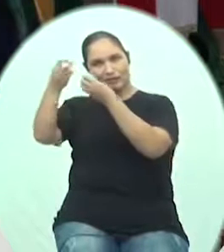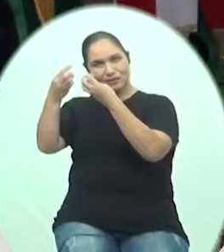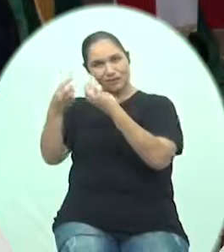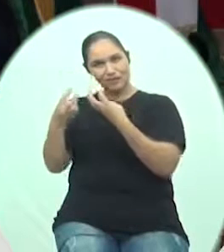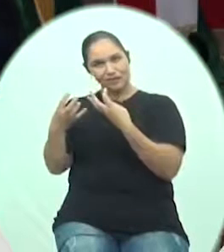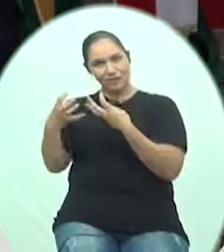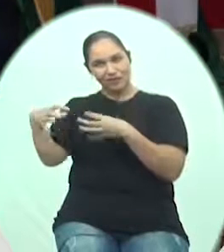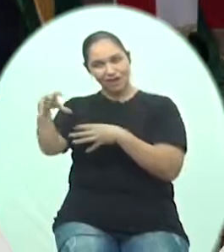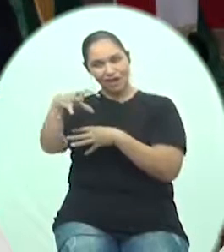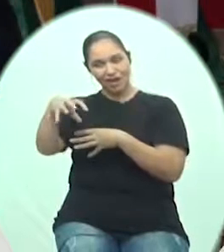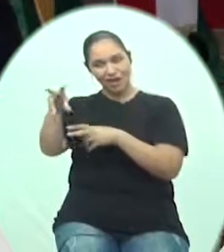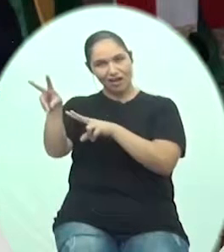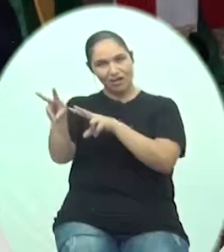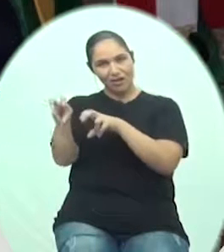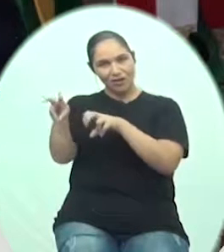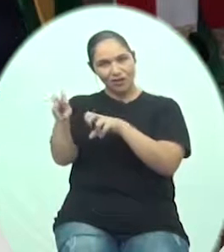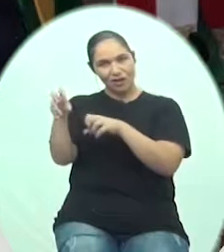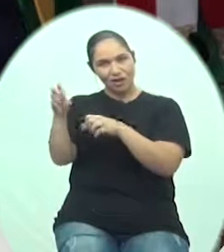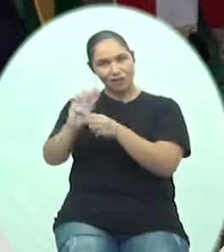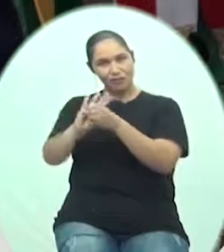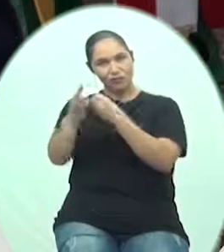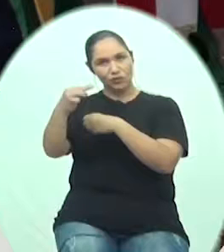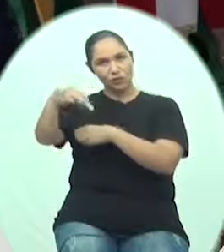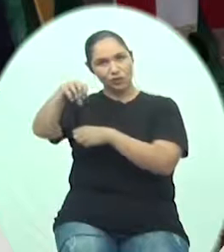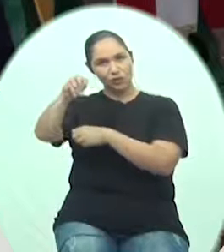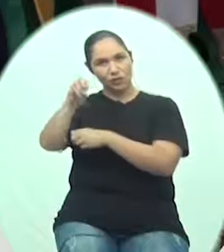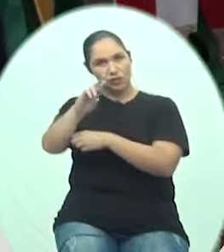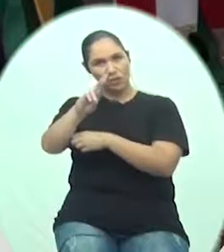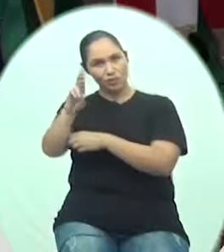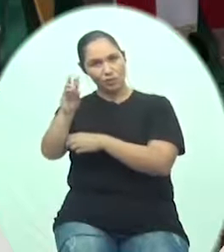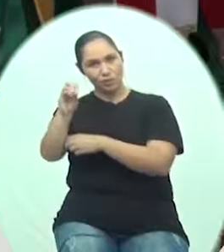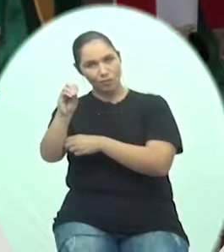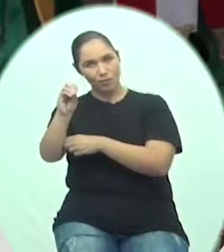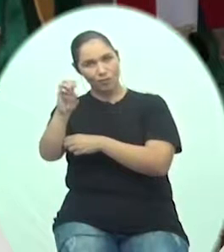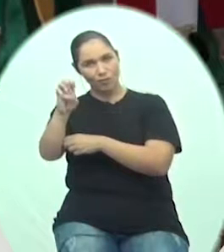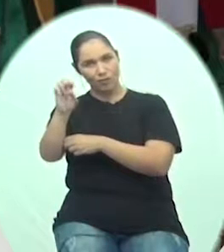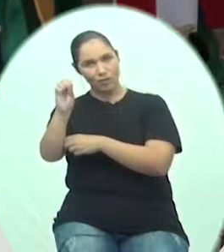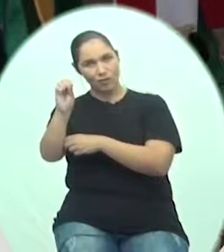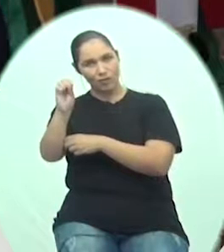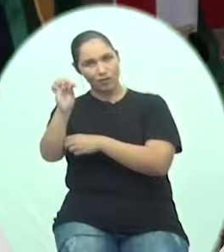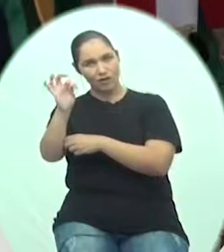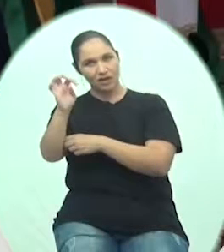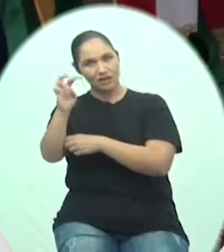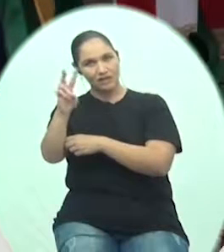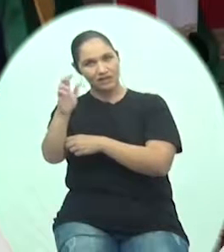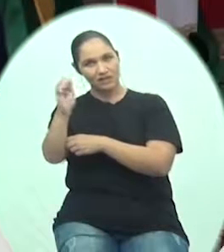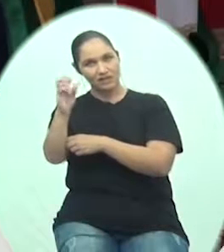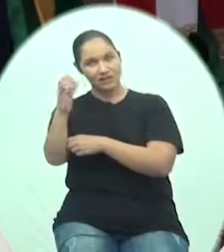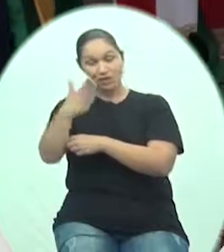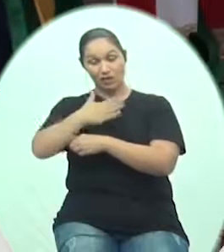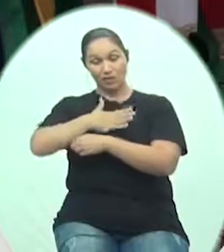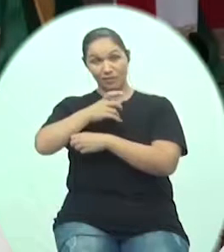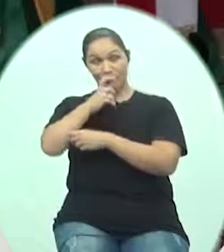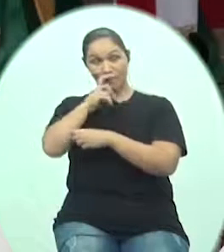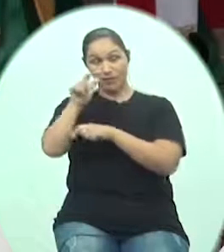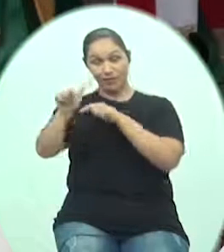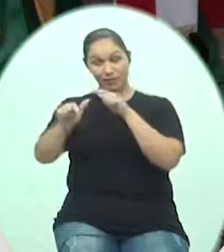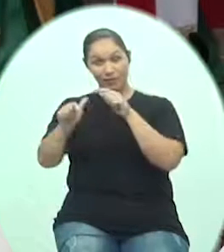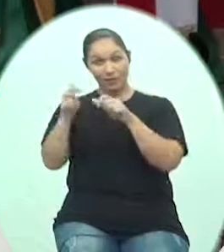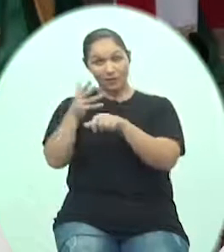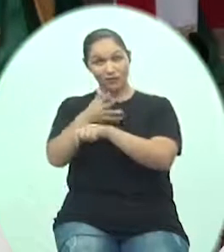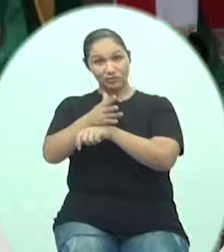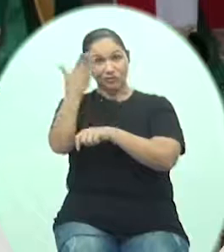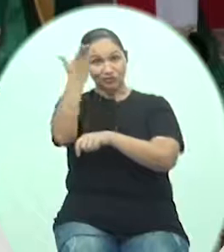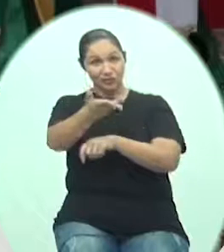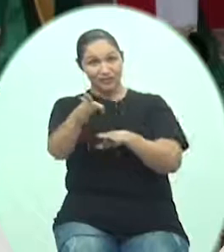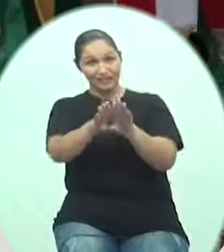uma diretoria que o senhor iniciou onde fal Meu pai fazia parte João Tomás foi presidente vossa excelência também foi presidente e de